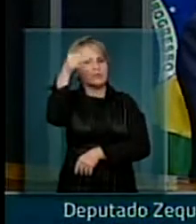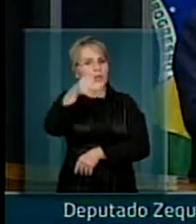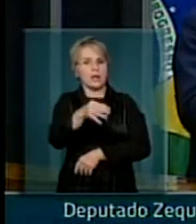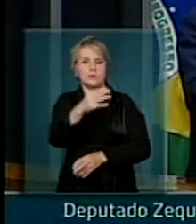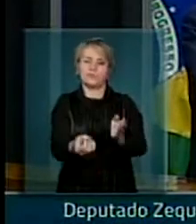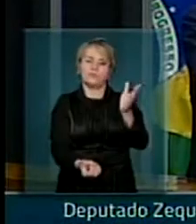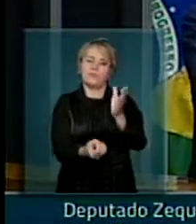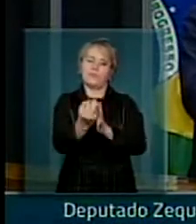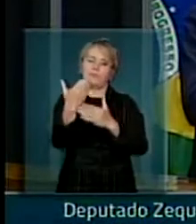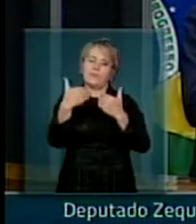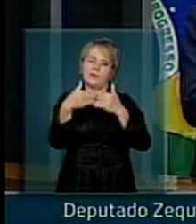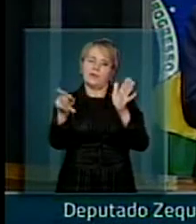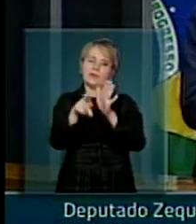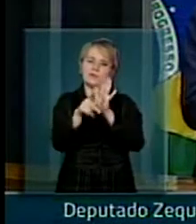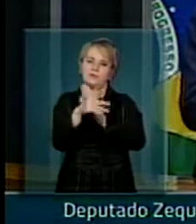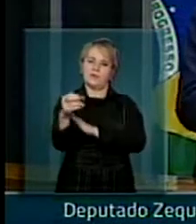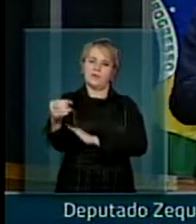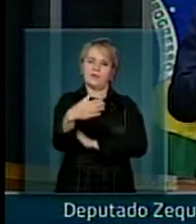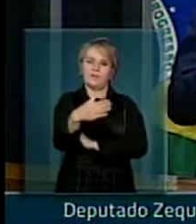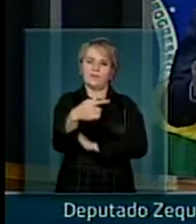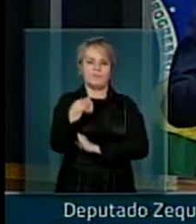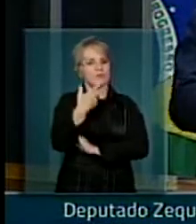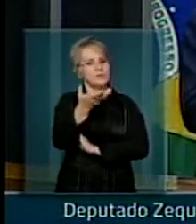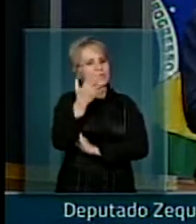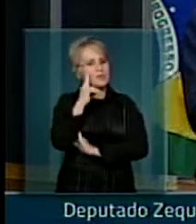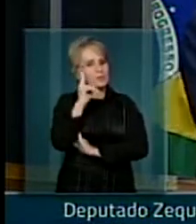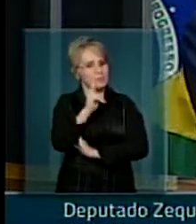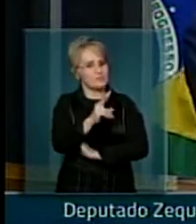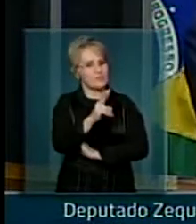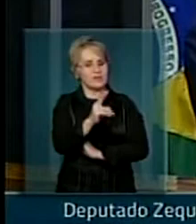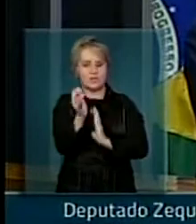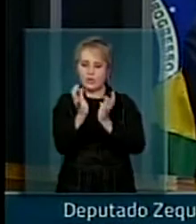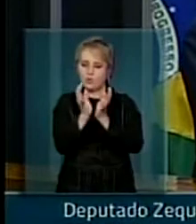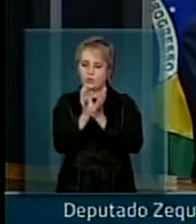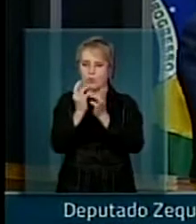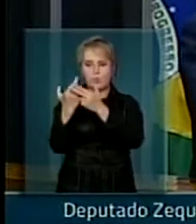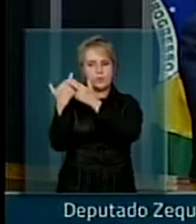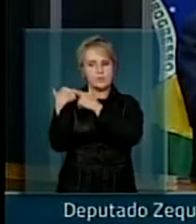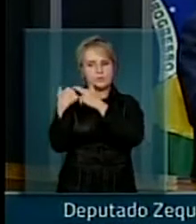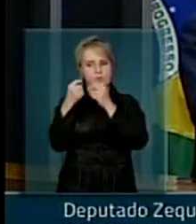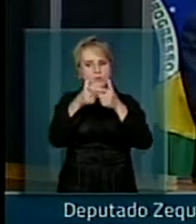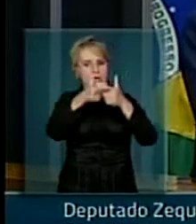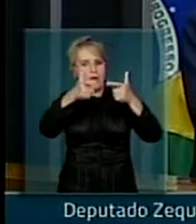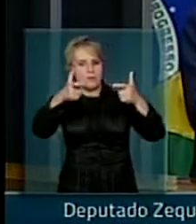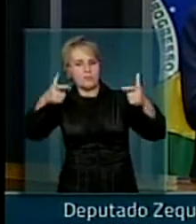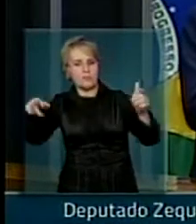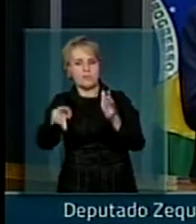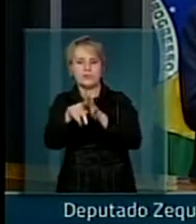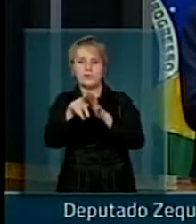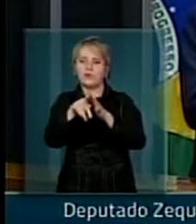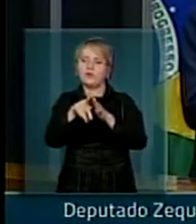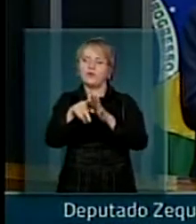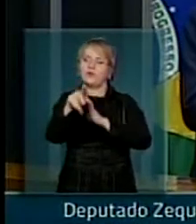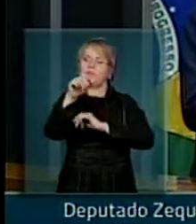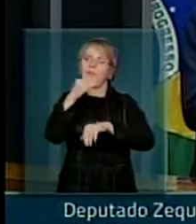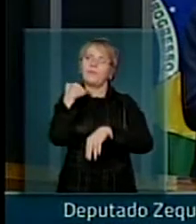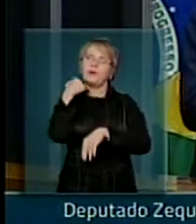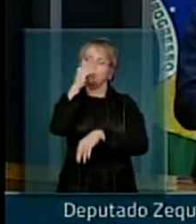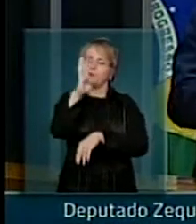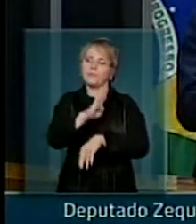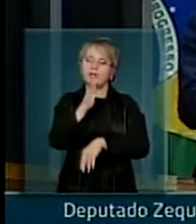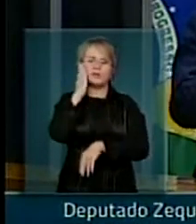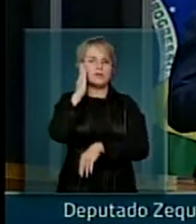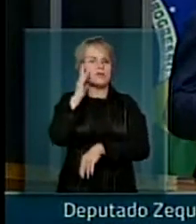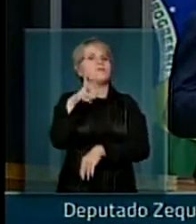apelo ao presidente e às diretorias responsáveis por essa expansão. Tenho certeza de que vão fazer isso,